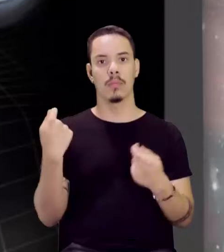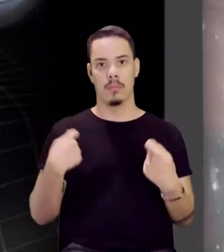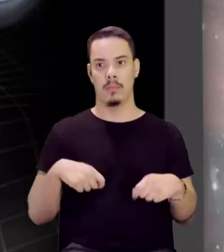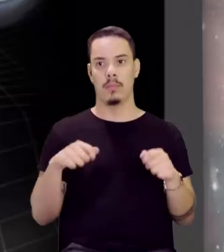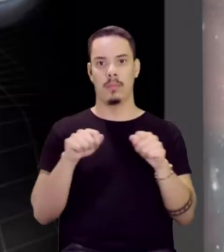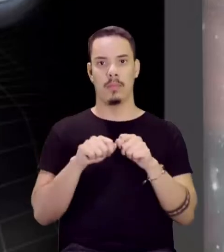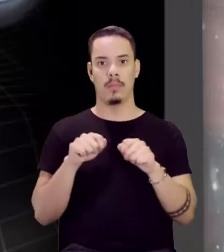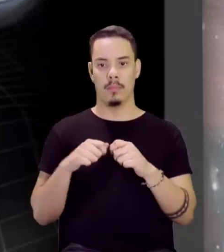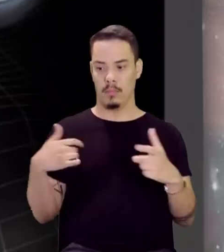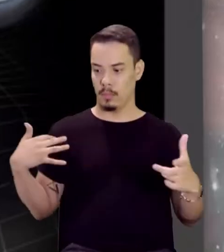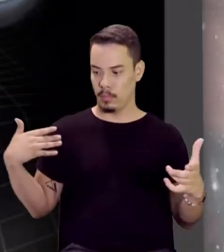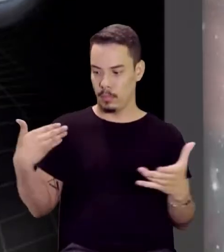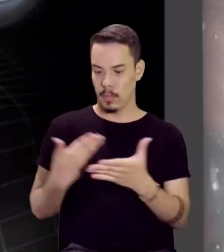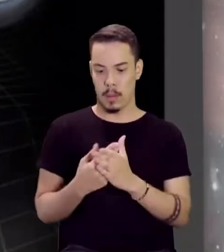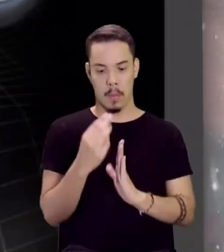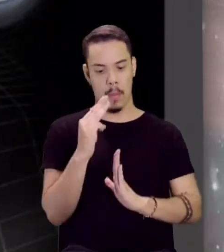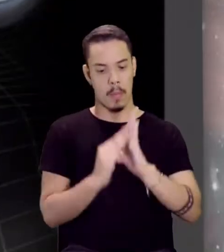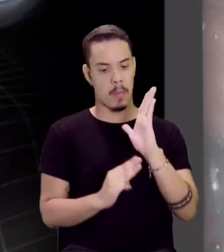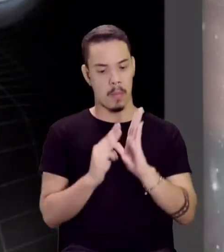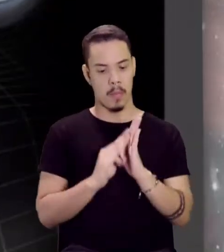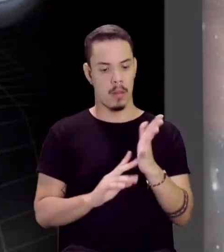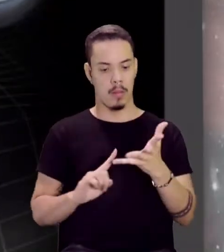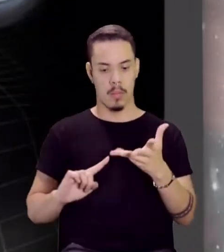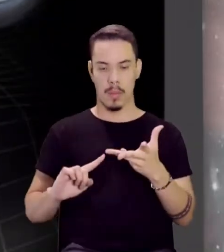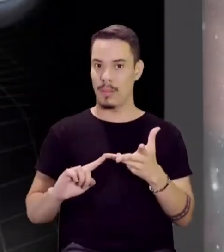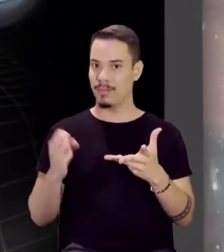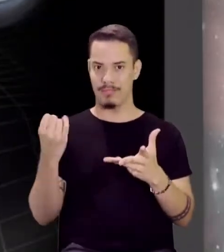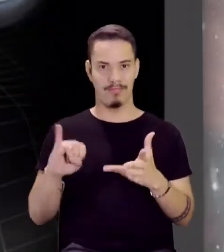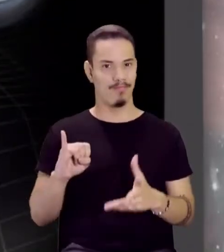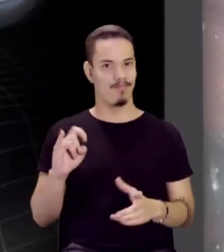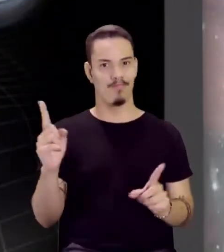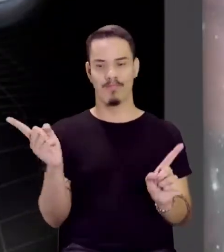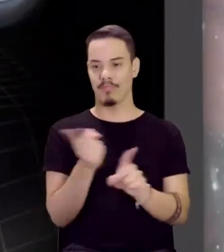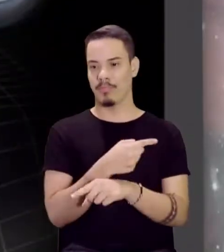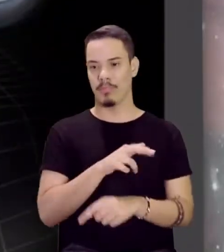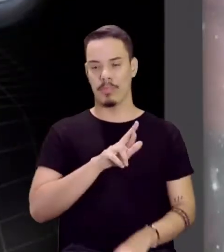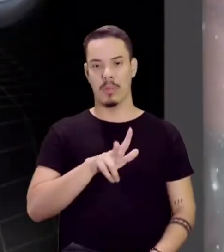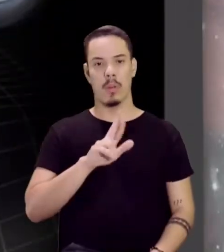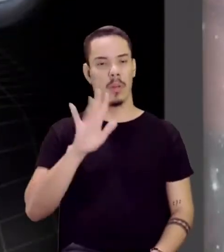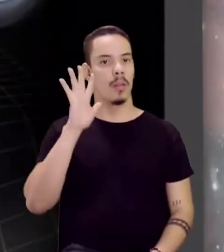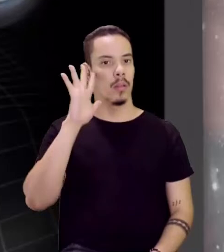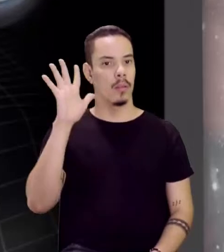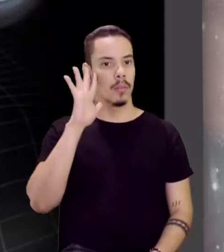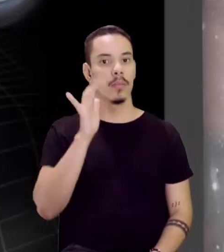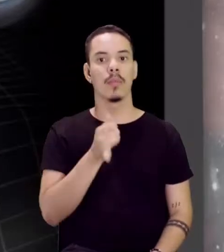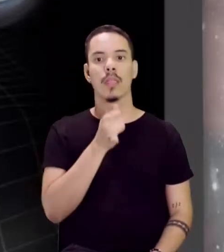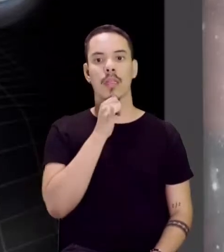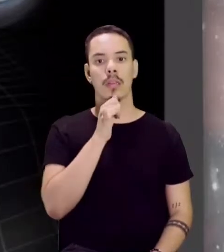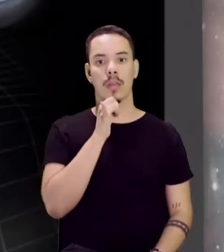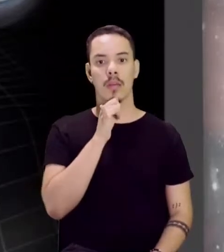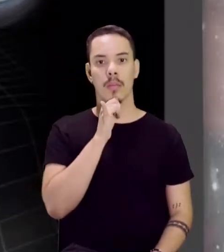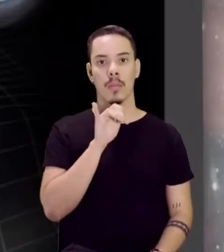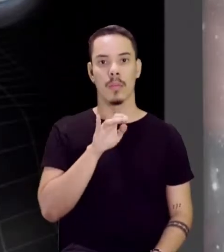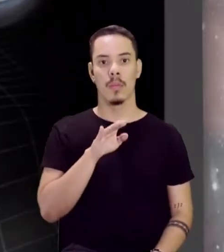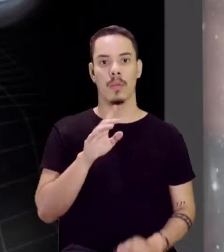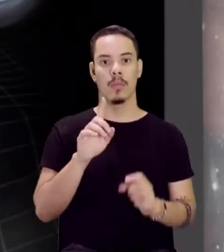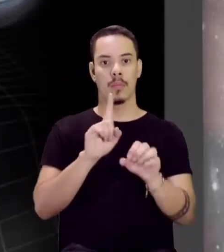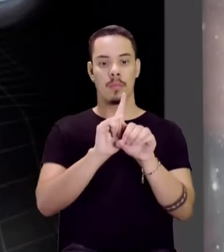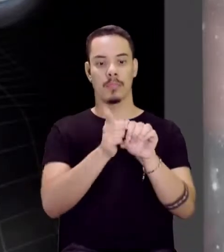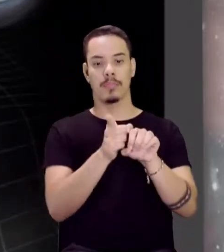de métodos, né? Você tem que provar que... Senão é teoria, né? Por exemplo, Big Bang, o início, né?